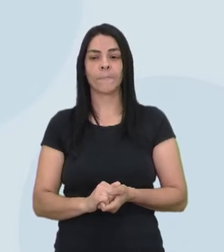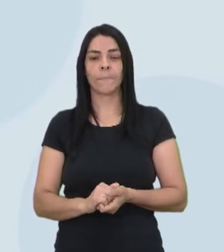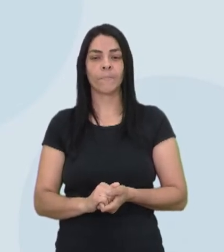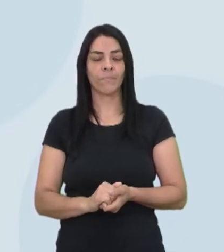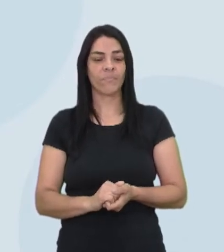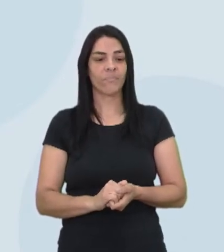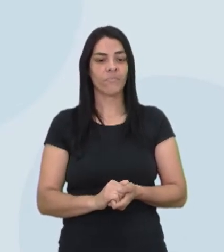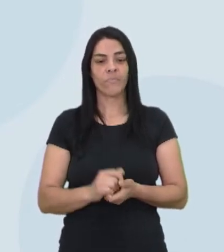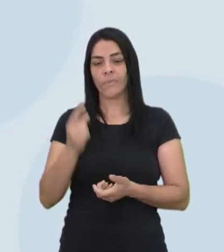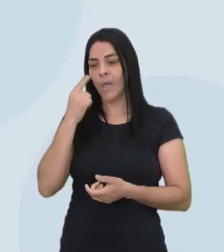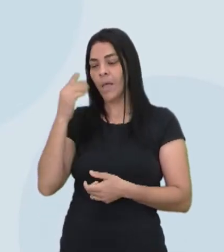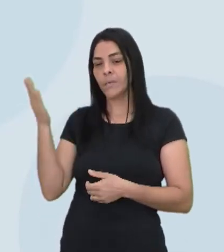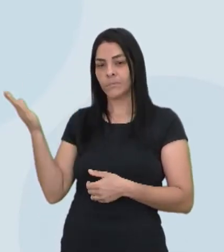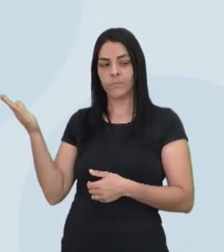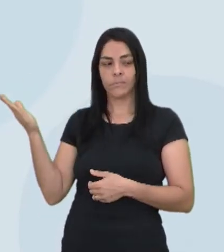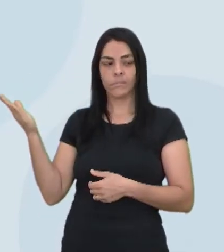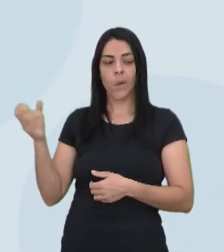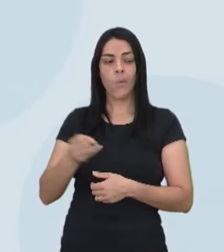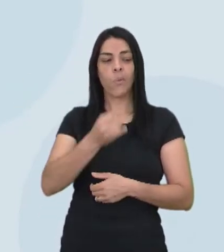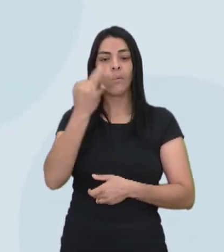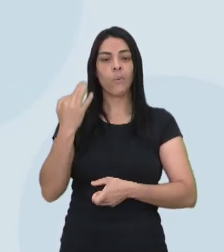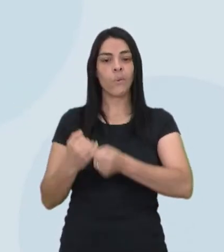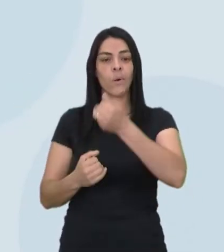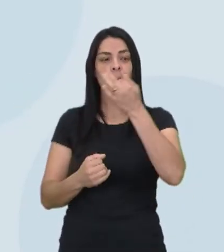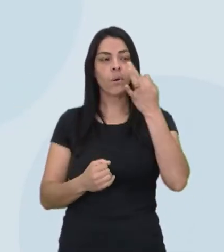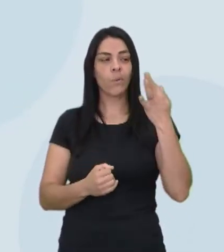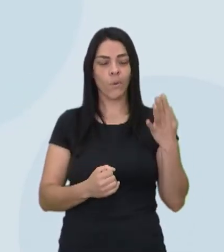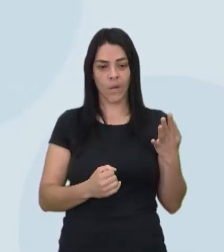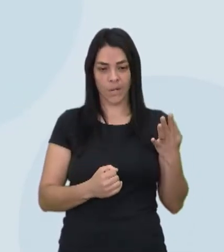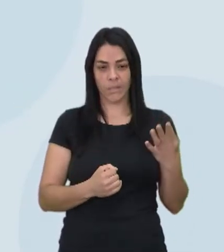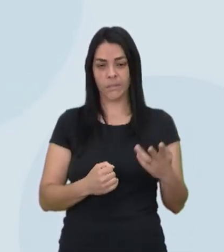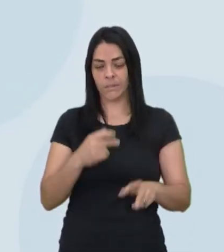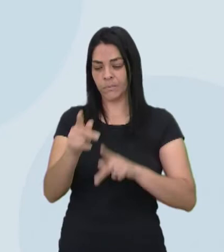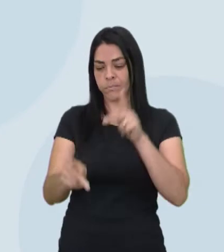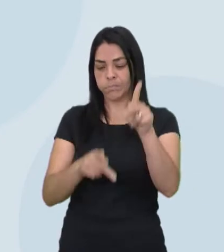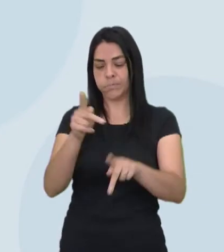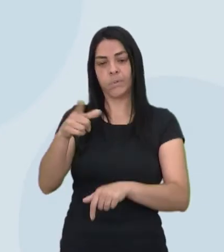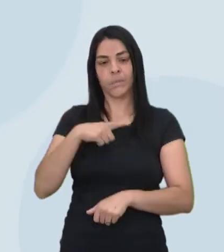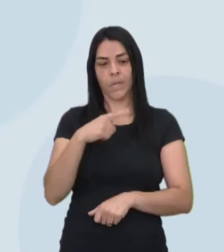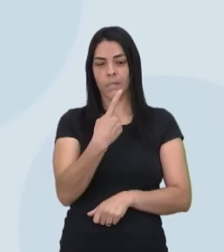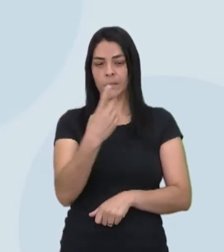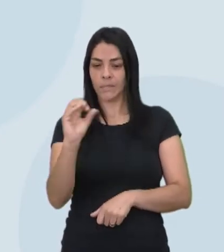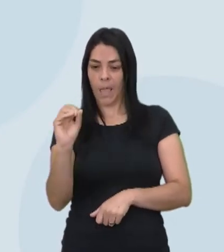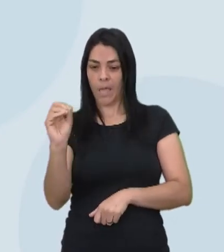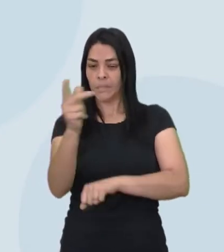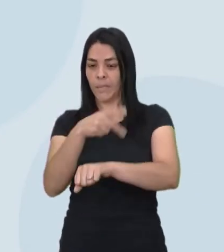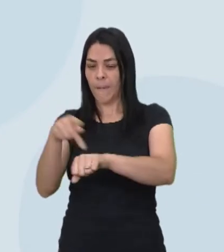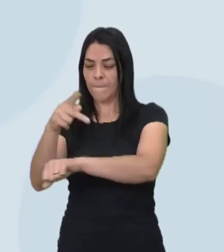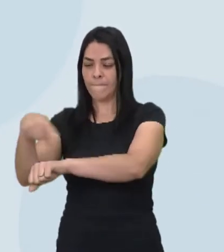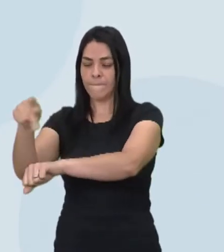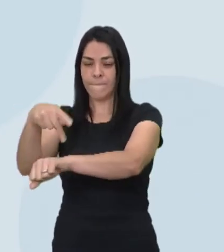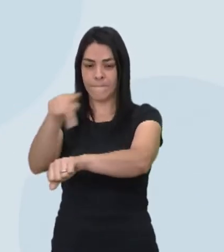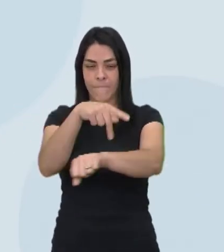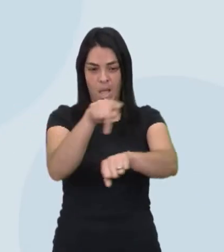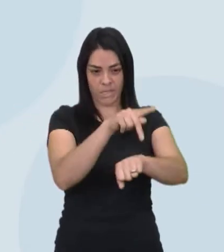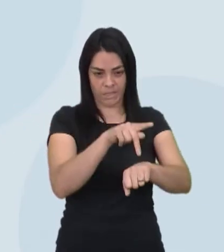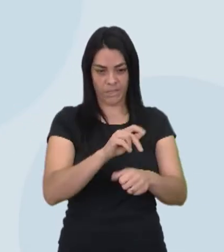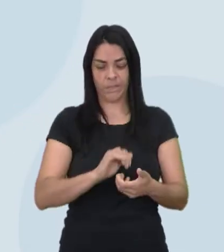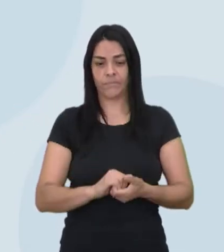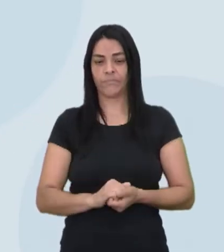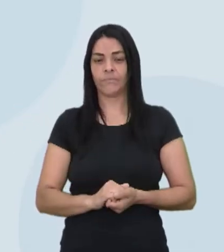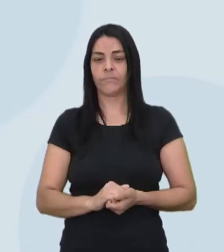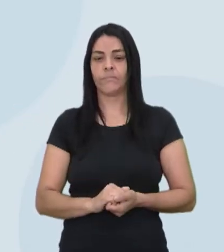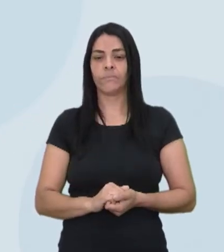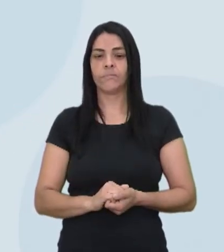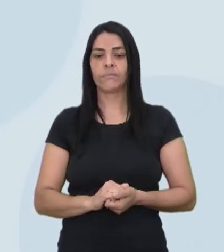esse seria um quadro de quantos habitantes tem nesses 10 países, né? Deixa eu ver direitinho, mas acho que é 10. 1, 2,